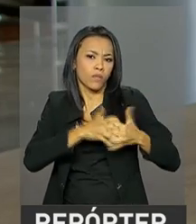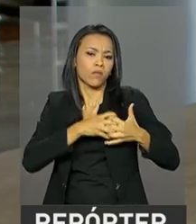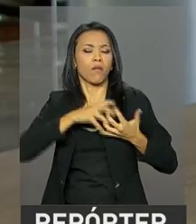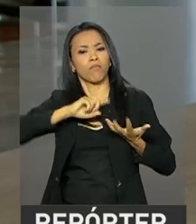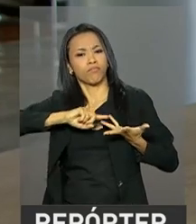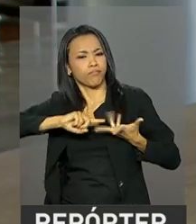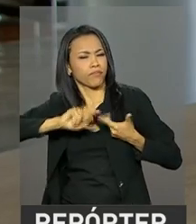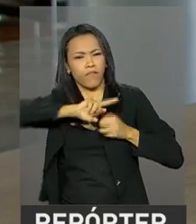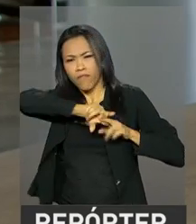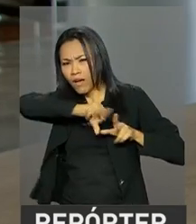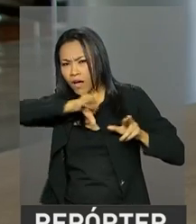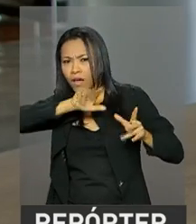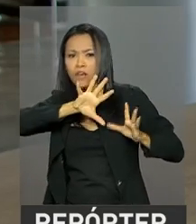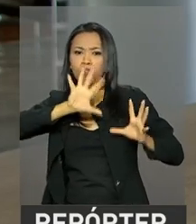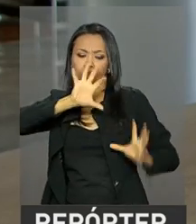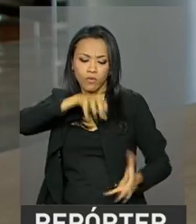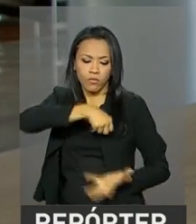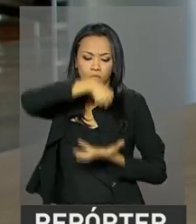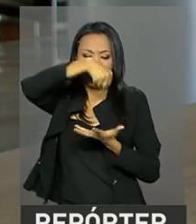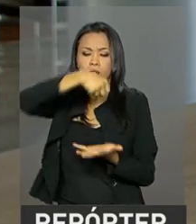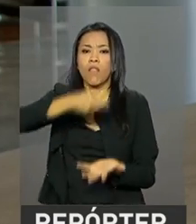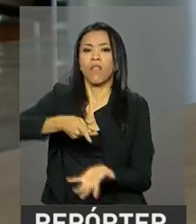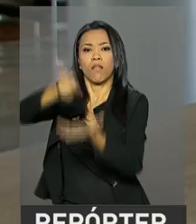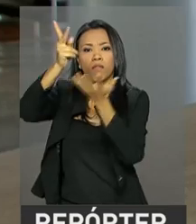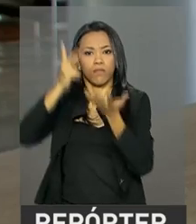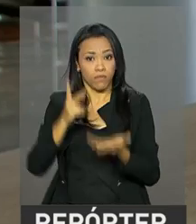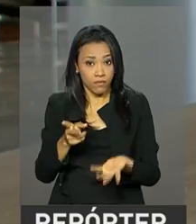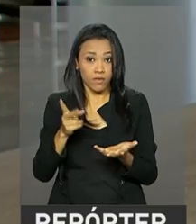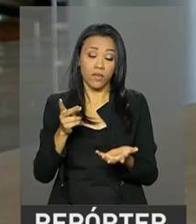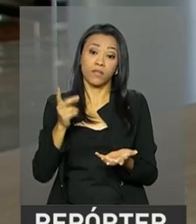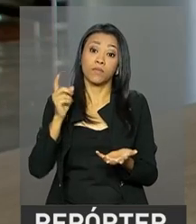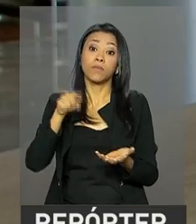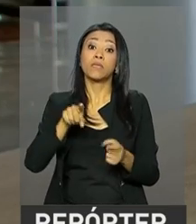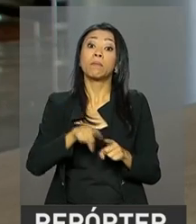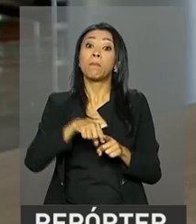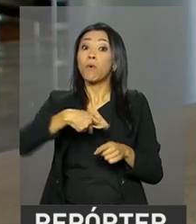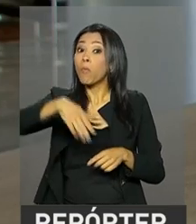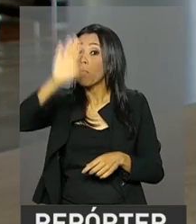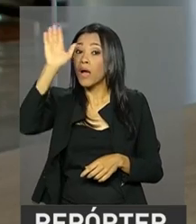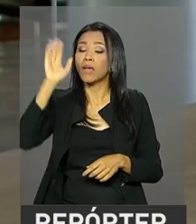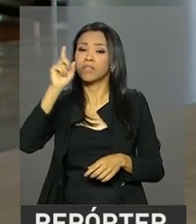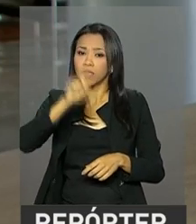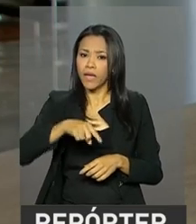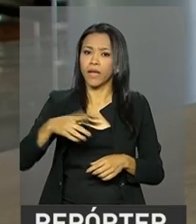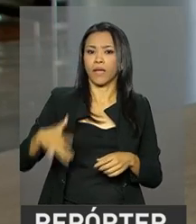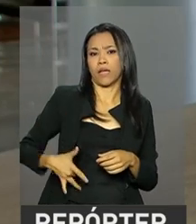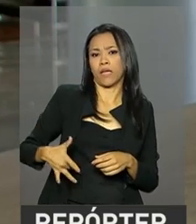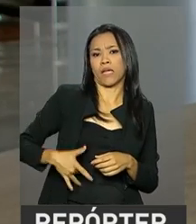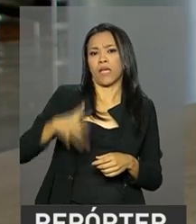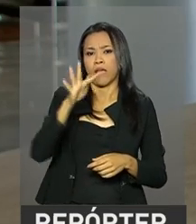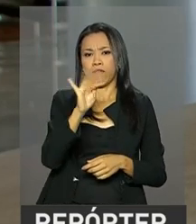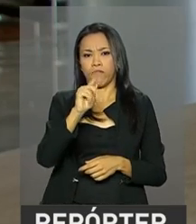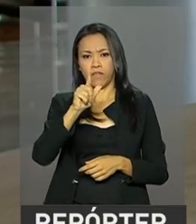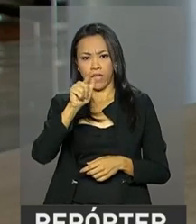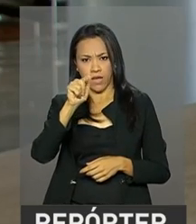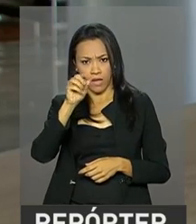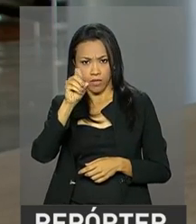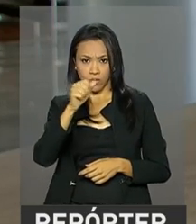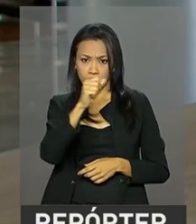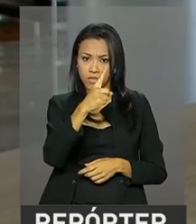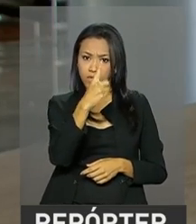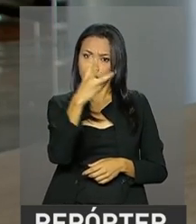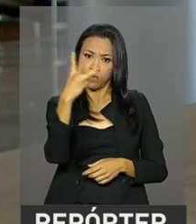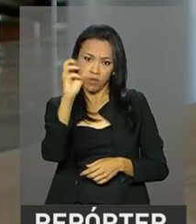foram 216 vôos e os órgãos mais transportados foram o fígado foram 130